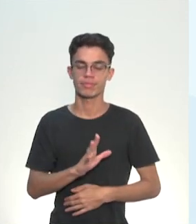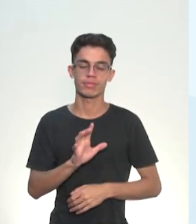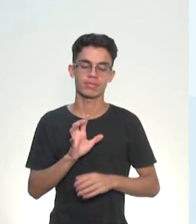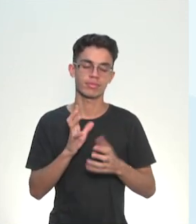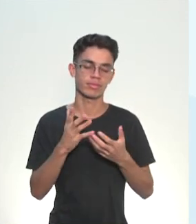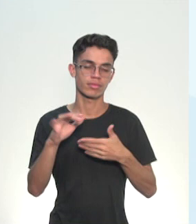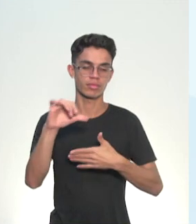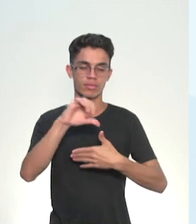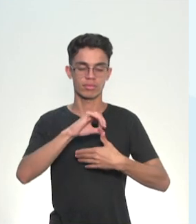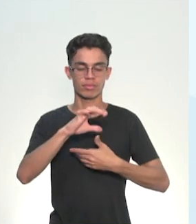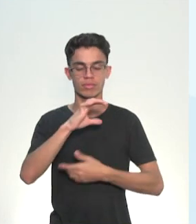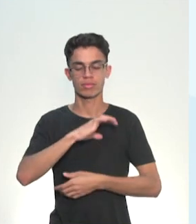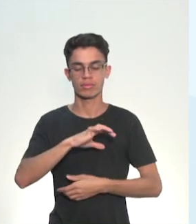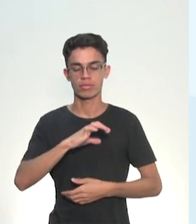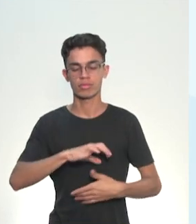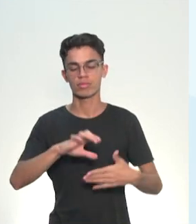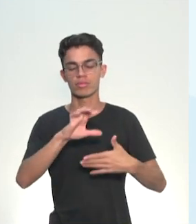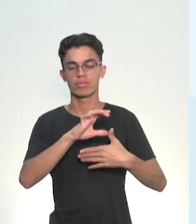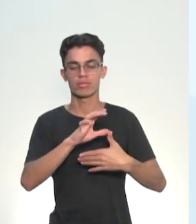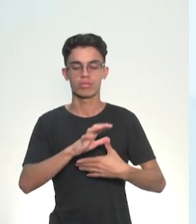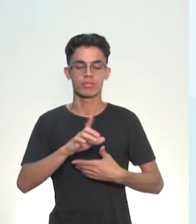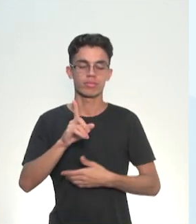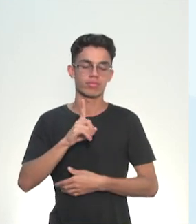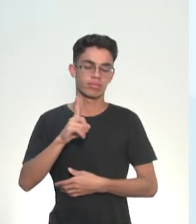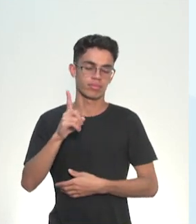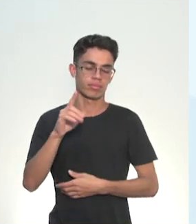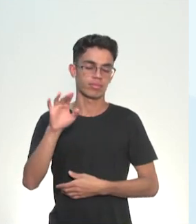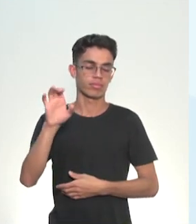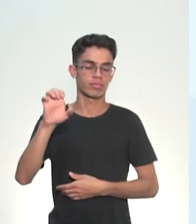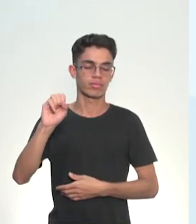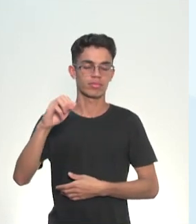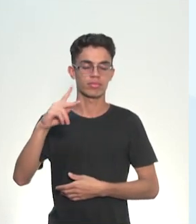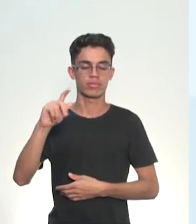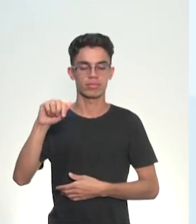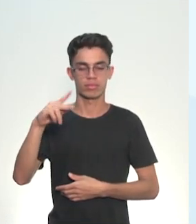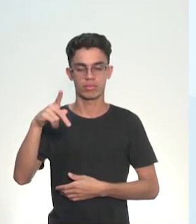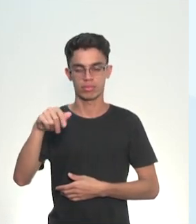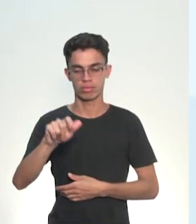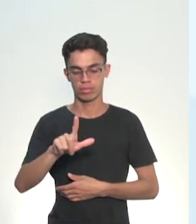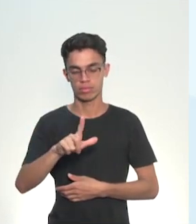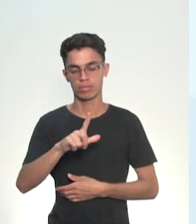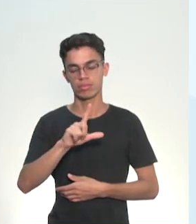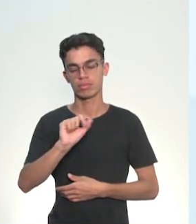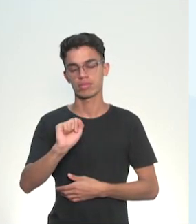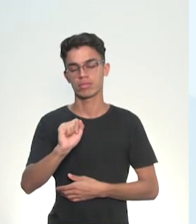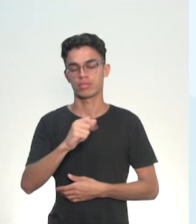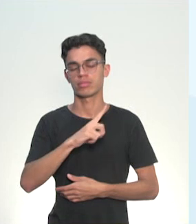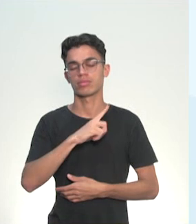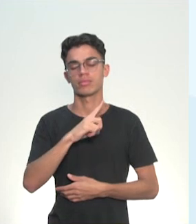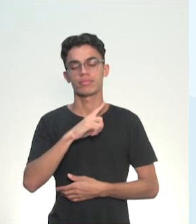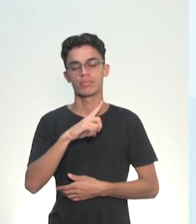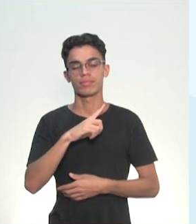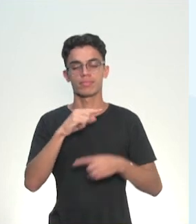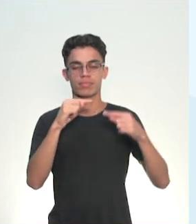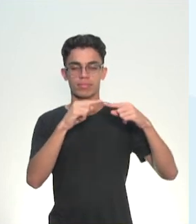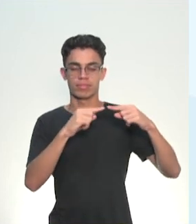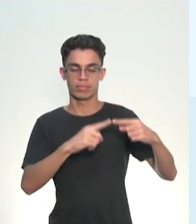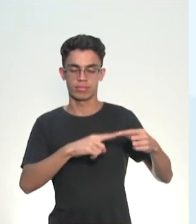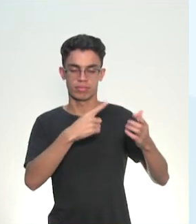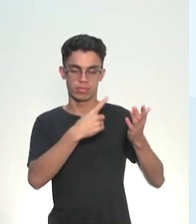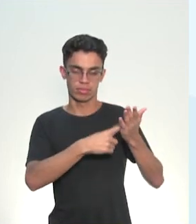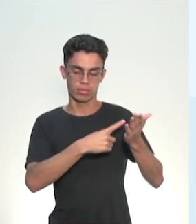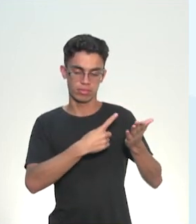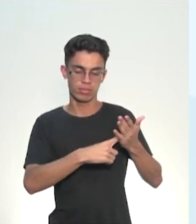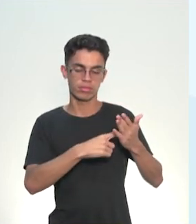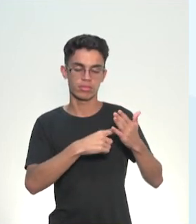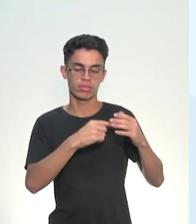América Espanhola, melhor dizendo, as colônias de Portugal, as colônias da Espanha, houveram algumas relações territoriais aí que, por conta de tratados, né,